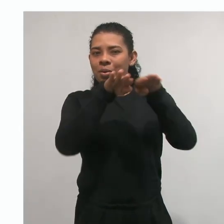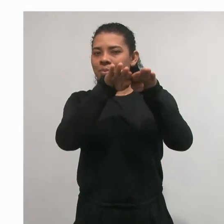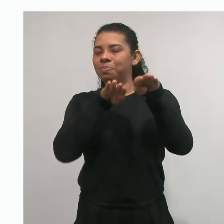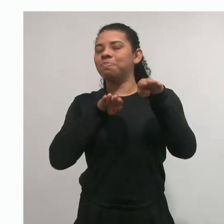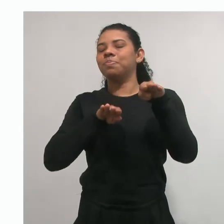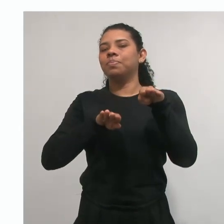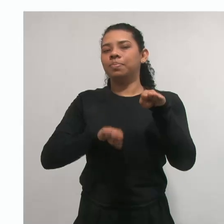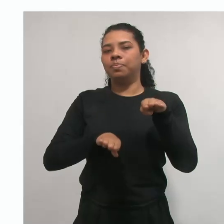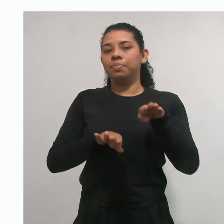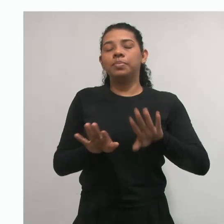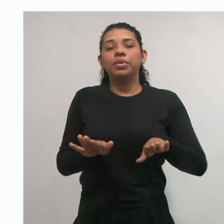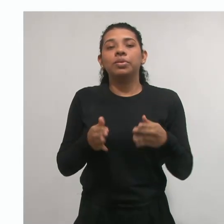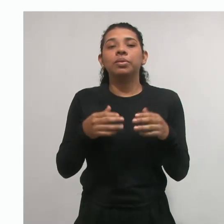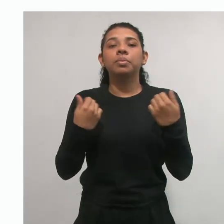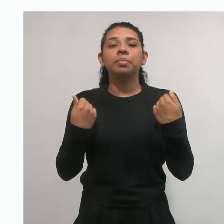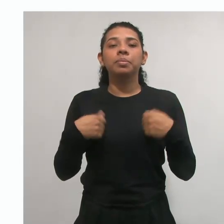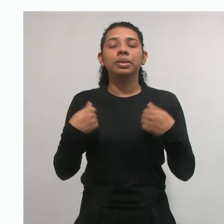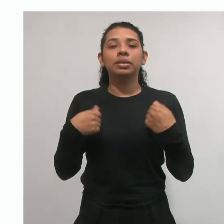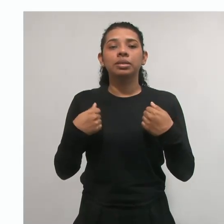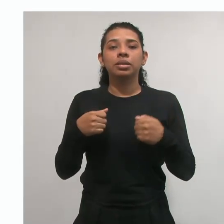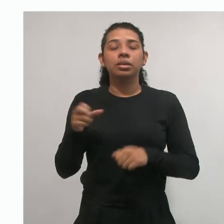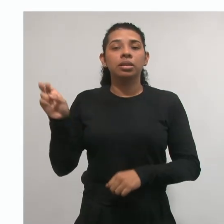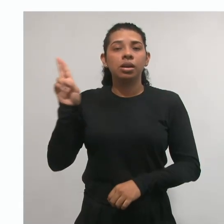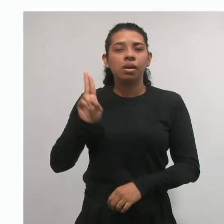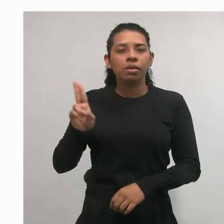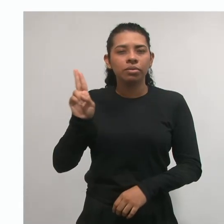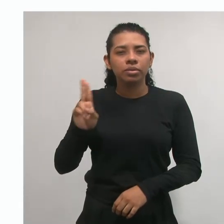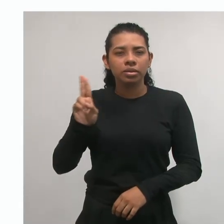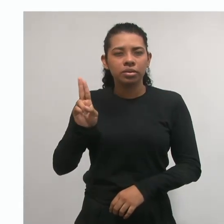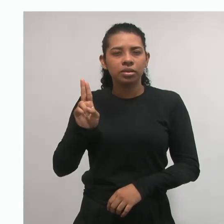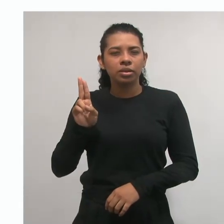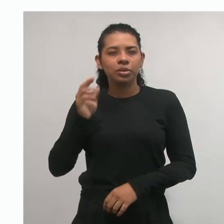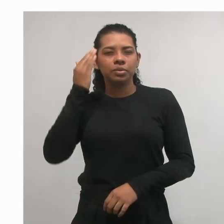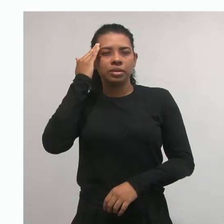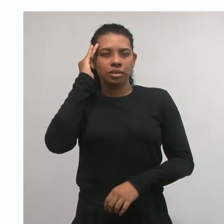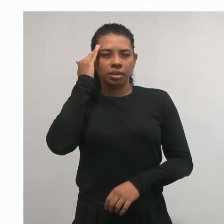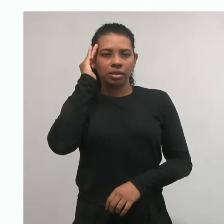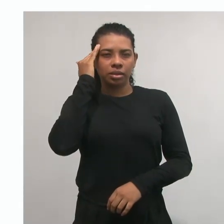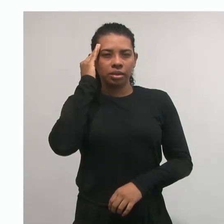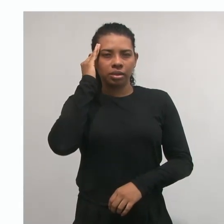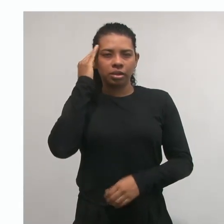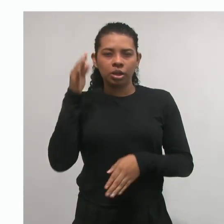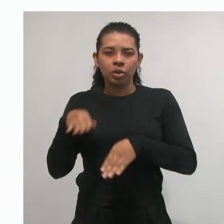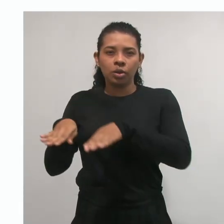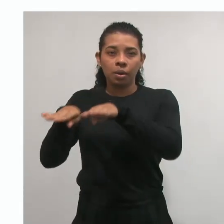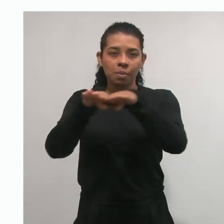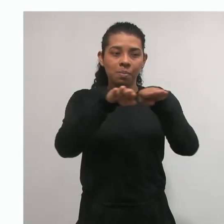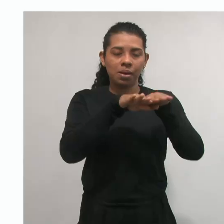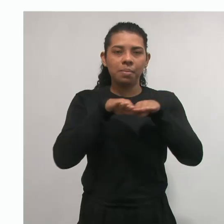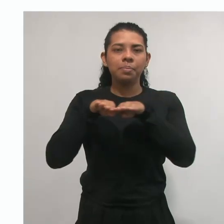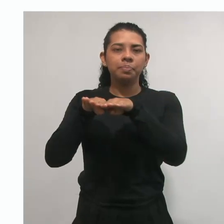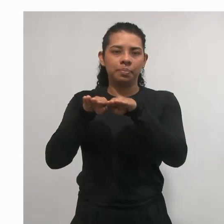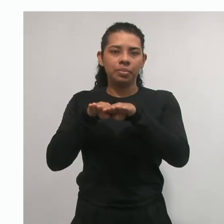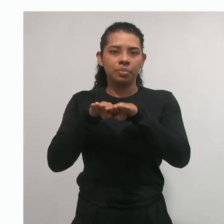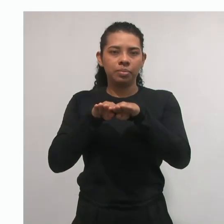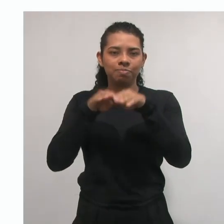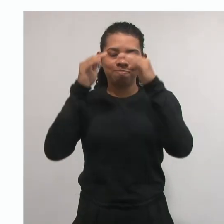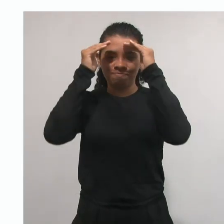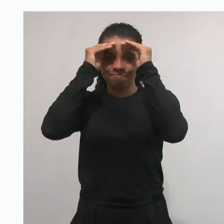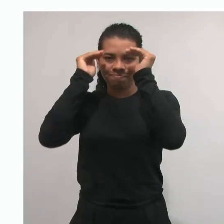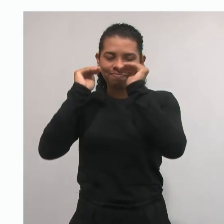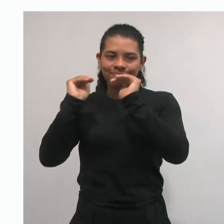inferiores. Então, a gente vai estar utilizando essas disparidades, né, quando a